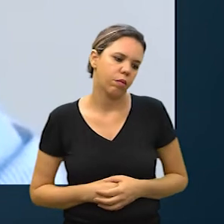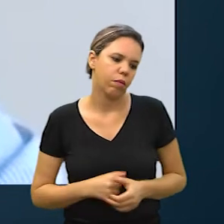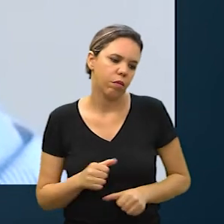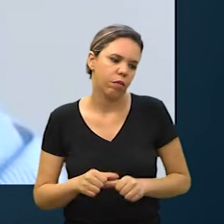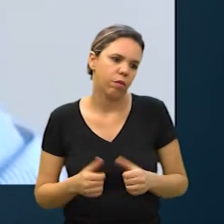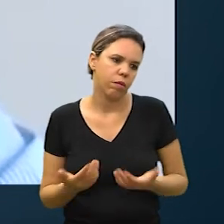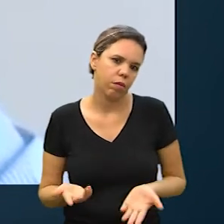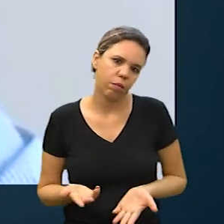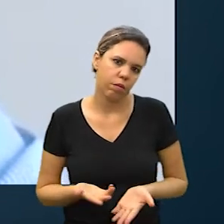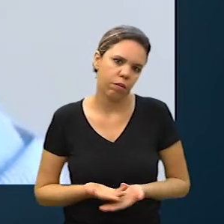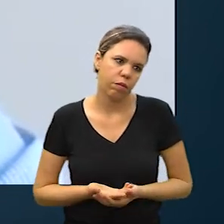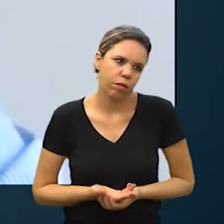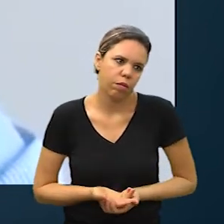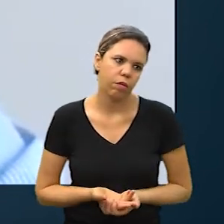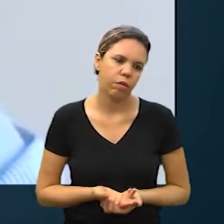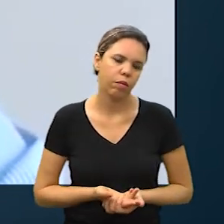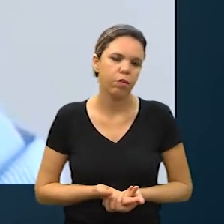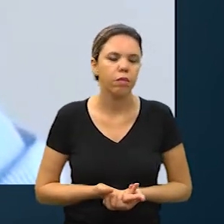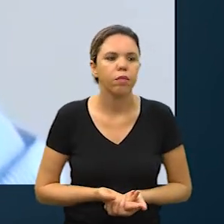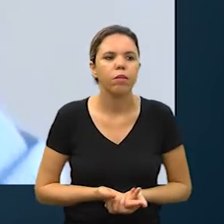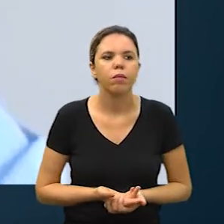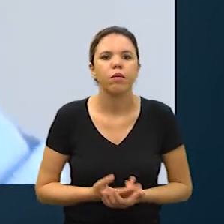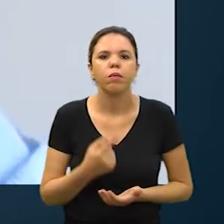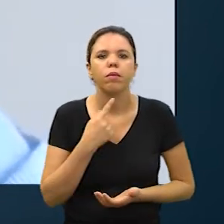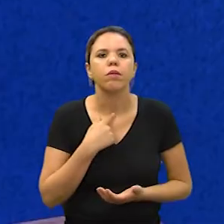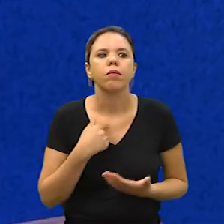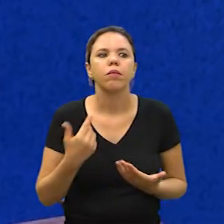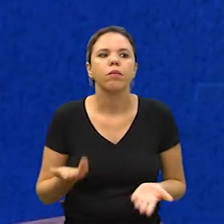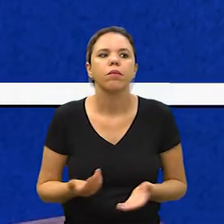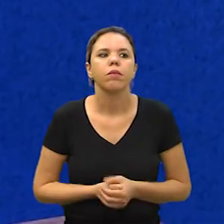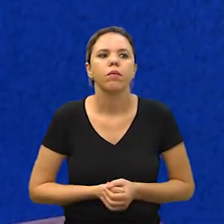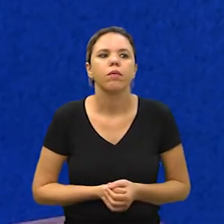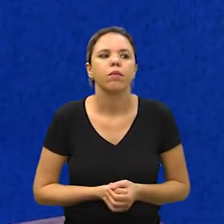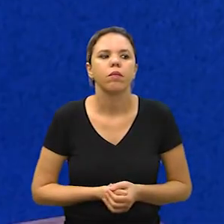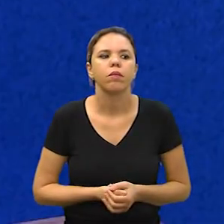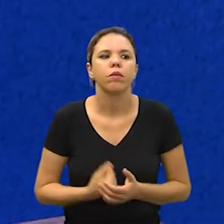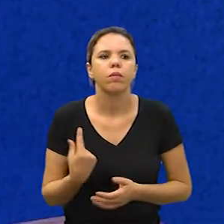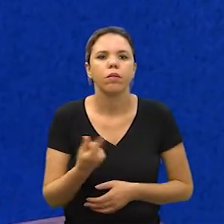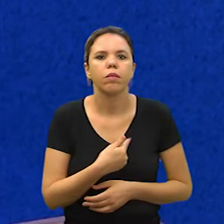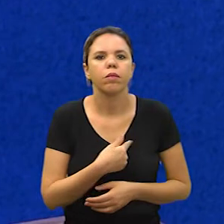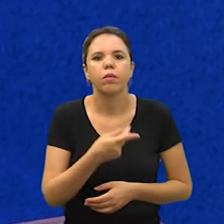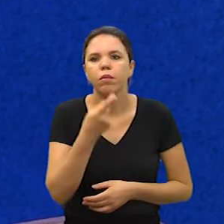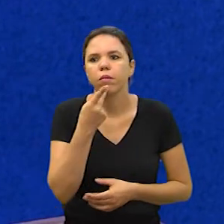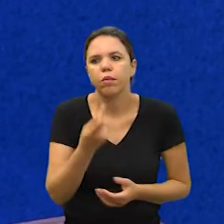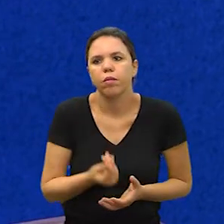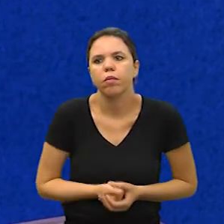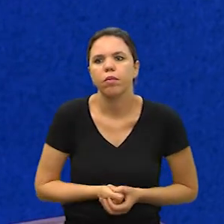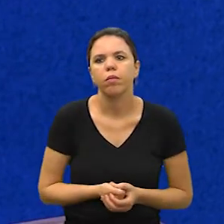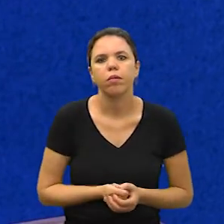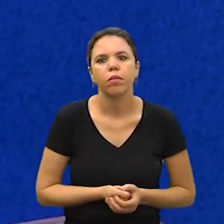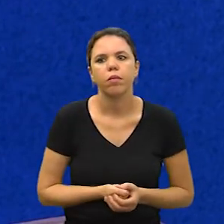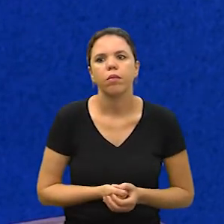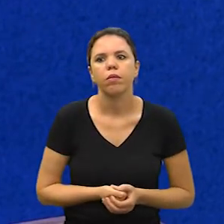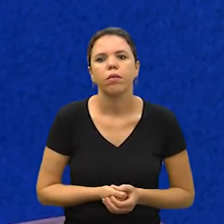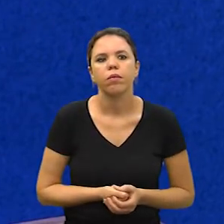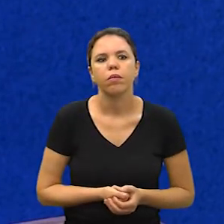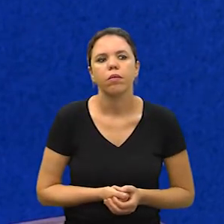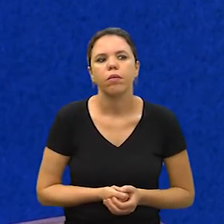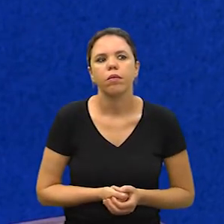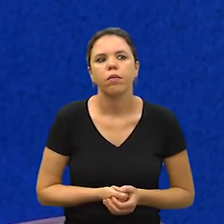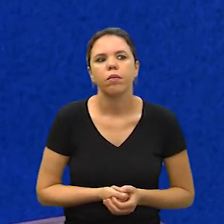esse caminho. Mas Quando não a está difícil, gente basta a vontade. Gilberto, quando a gente fala nessa